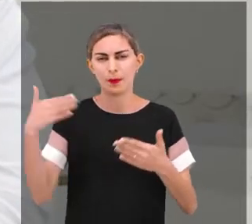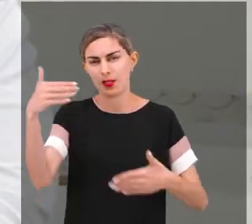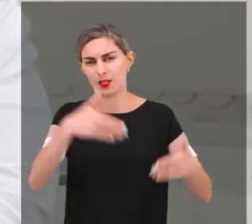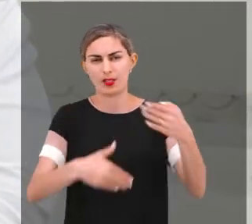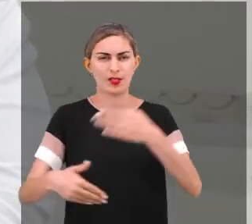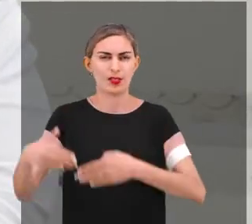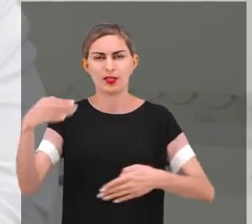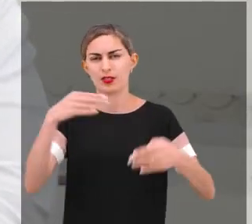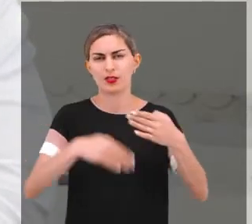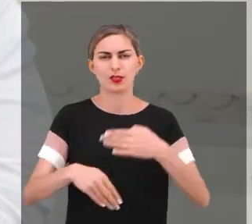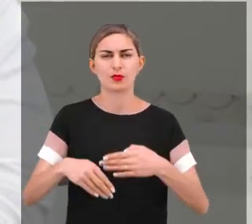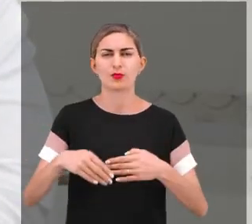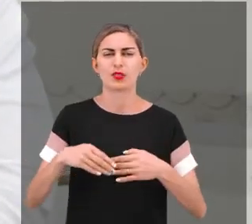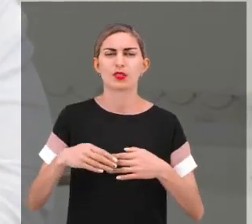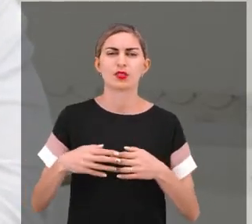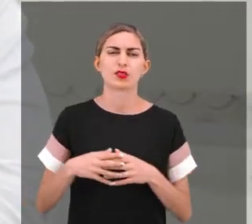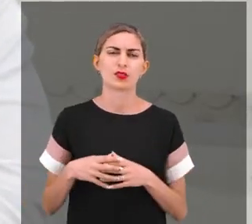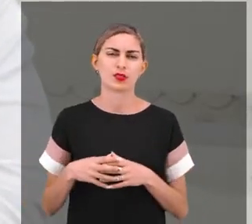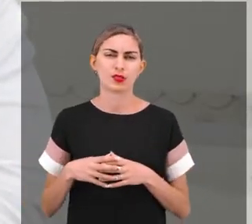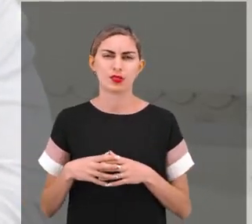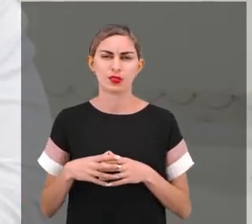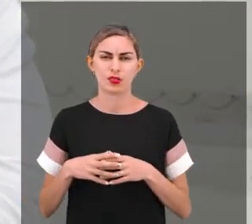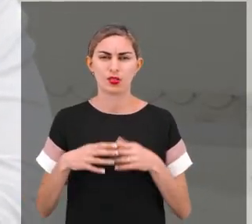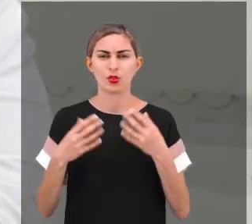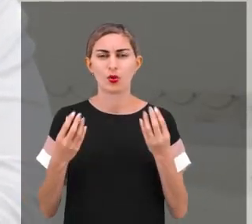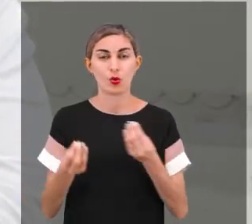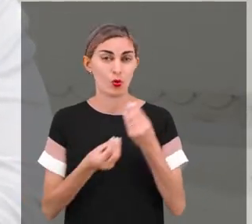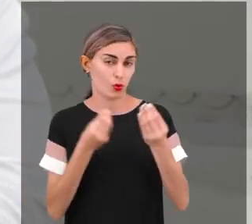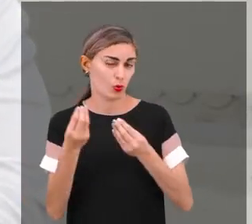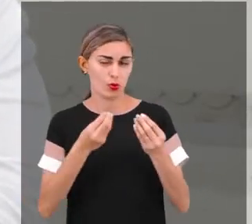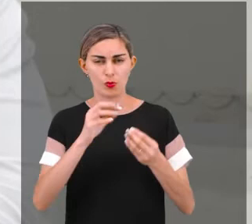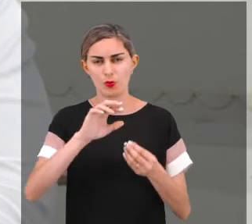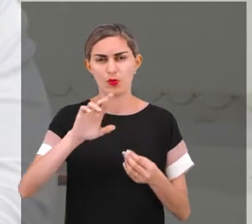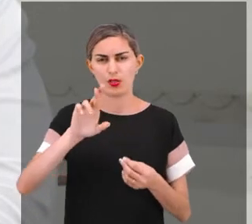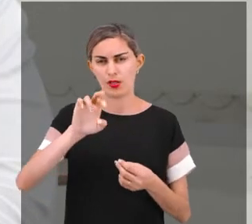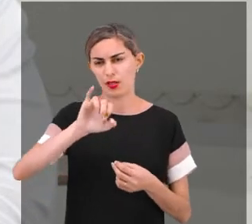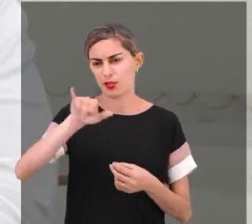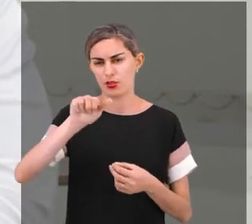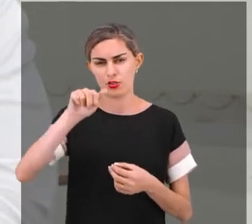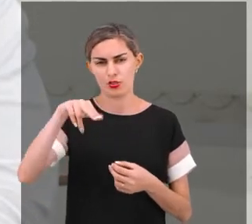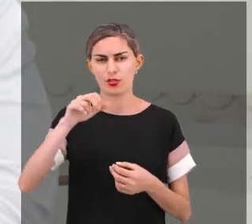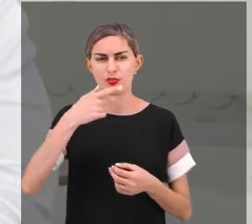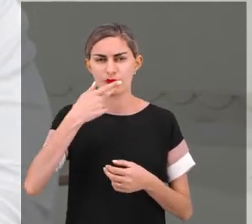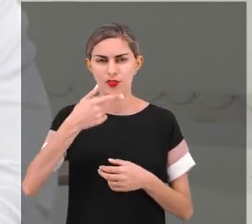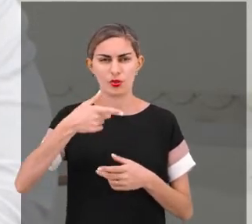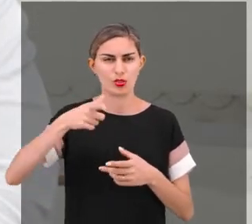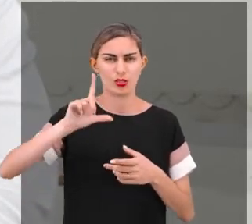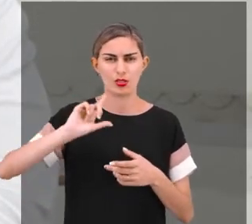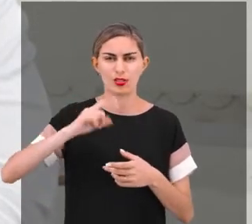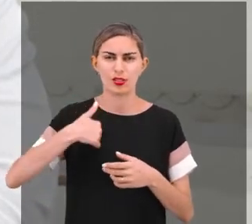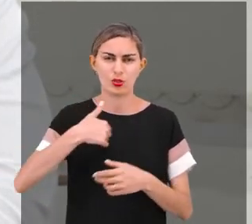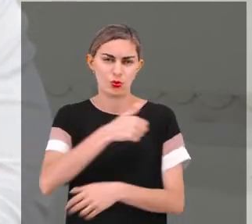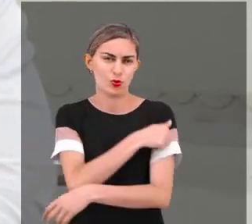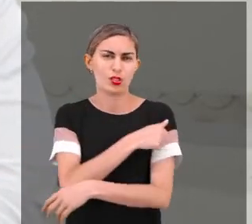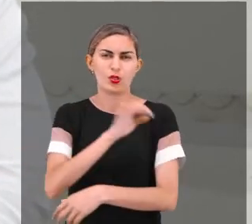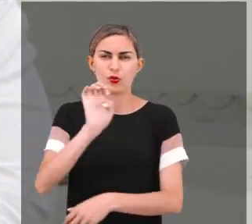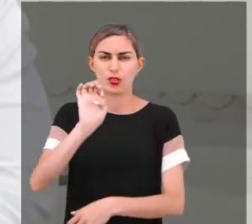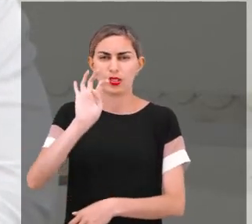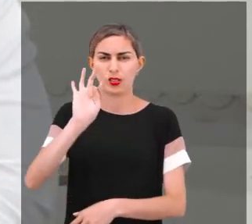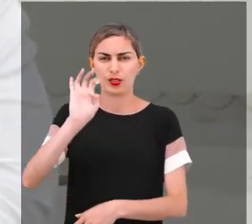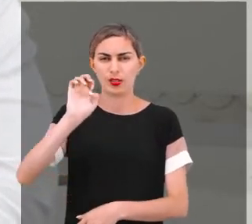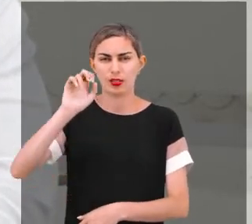estar participando deste momento. E como a Regiane falou anteriormente, eu fui aluno do